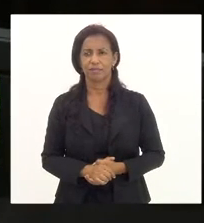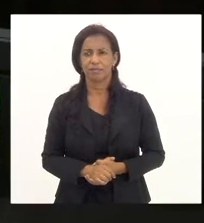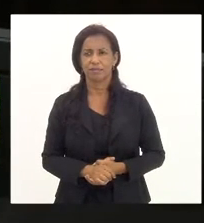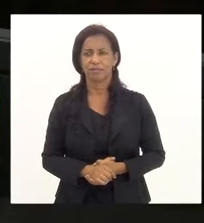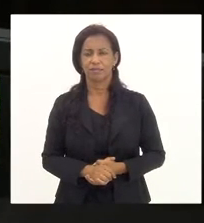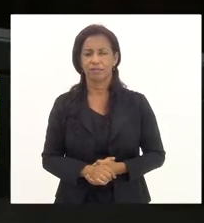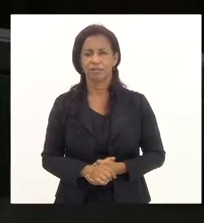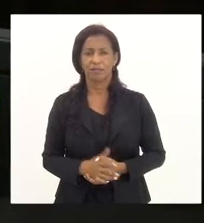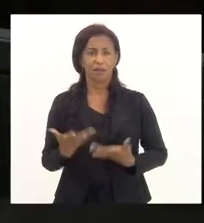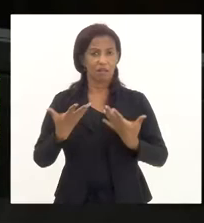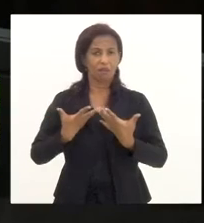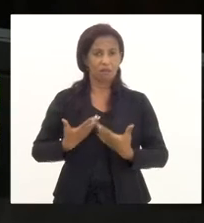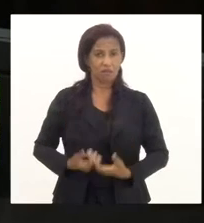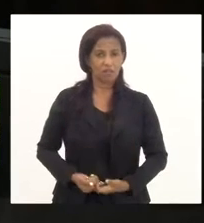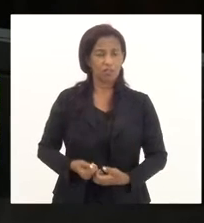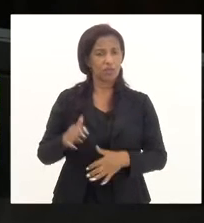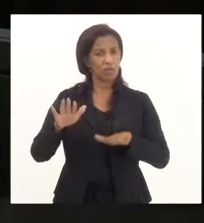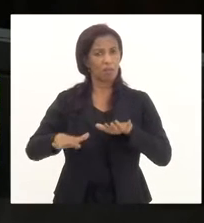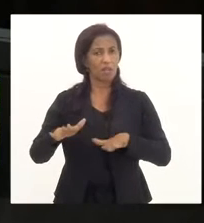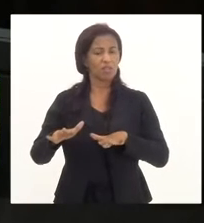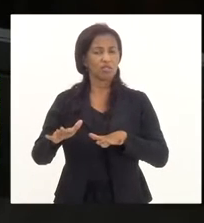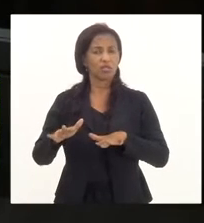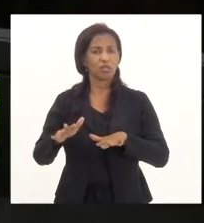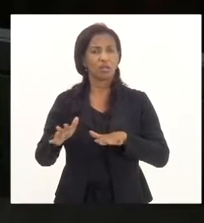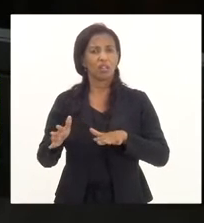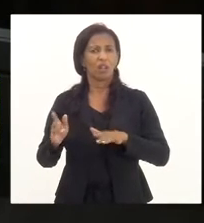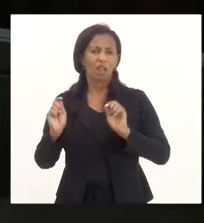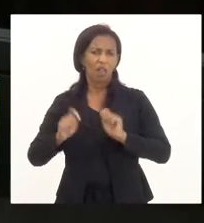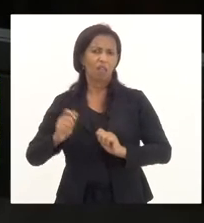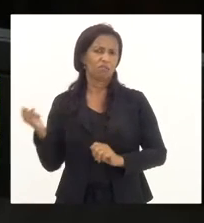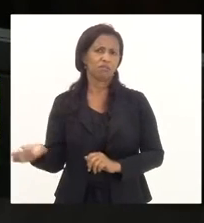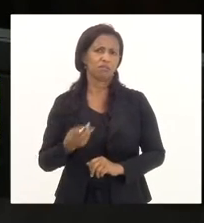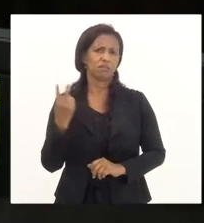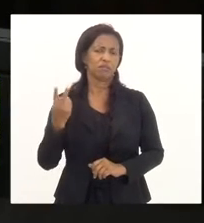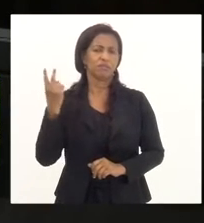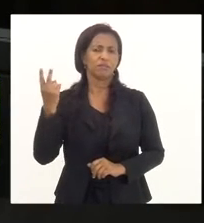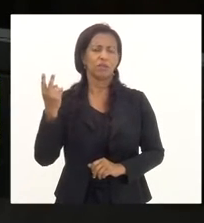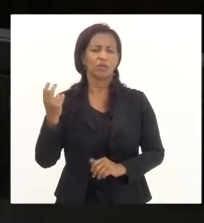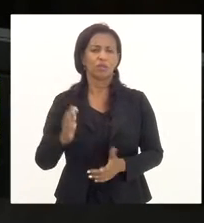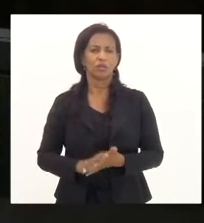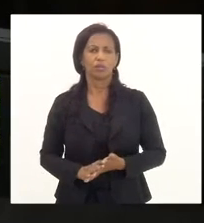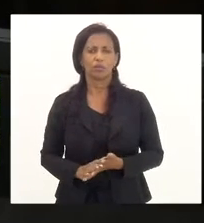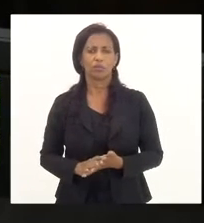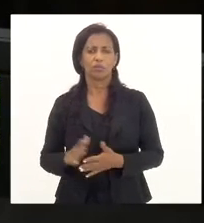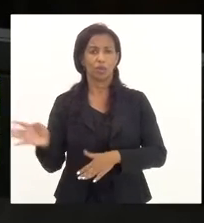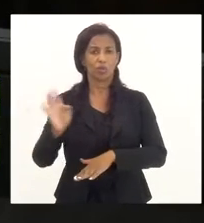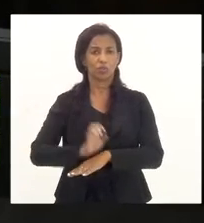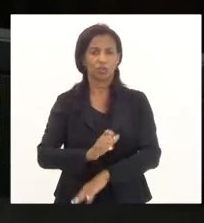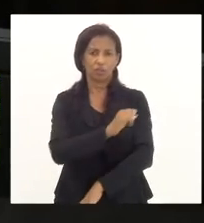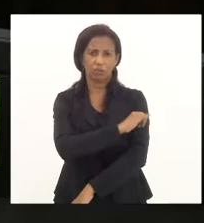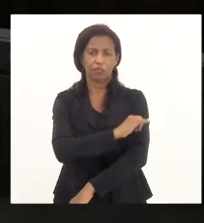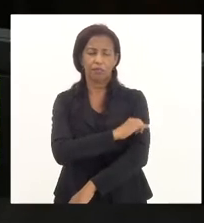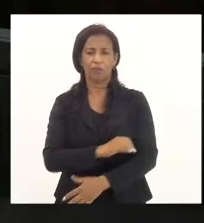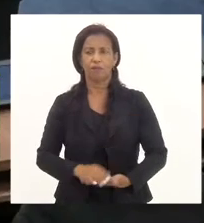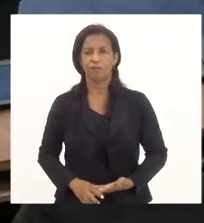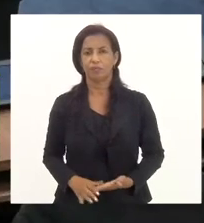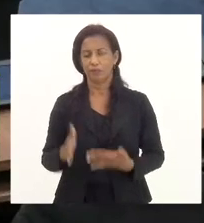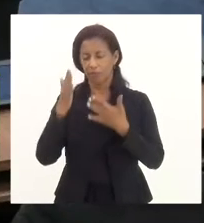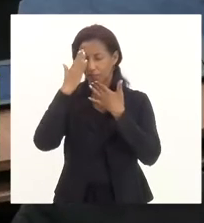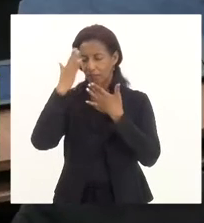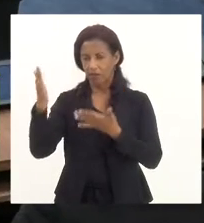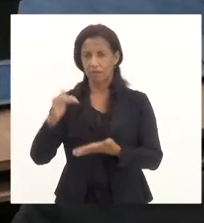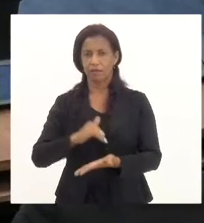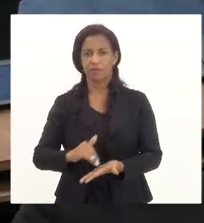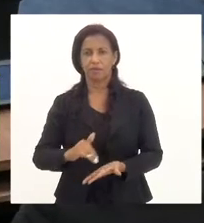tedioso Mas de qualquer forma é um instrumento valiosíssimo que dá a situação do Estado do Rio de Janeiro Obrigado